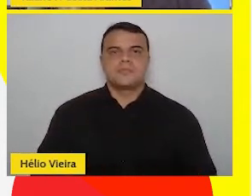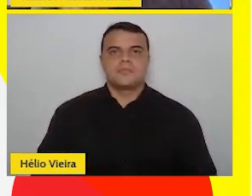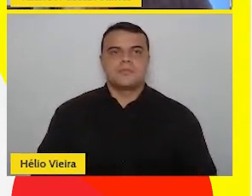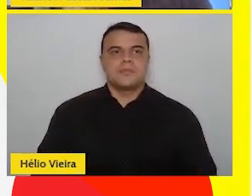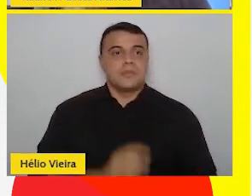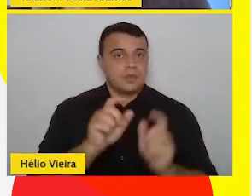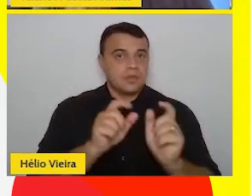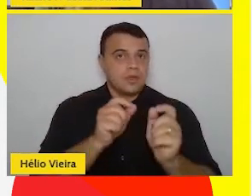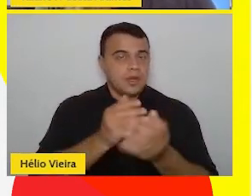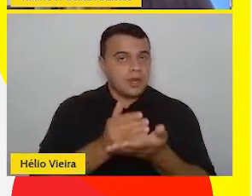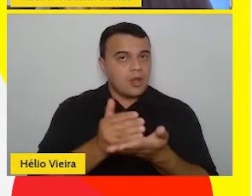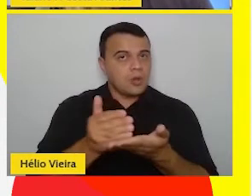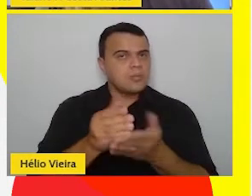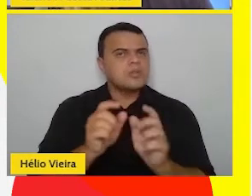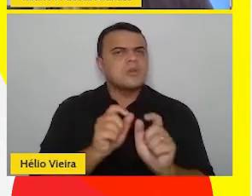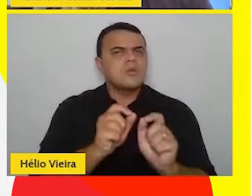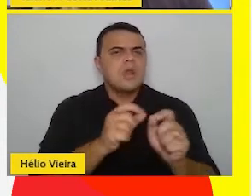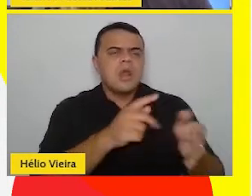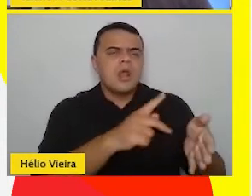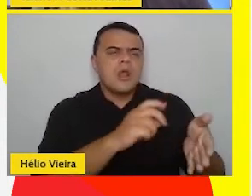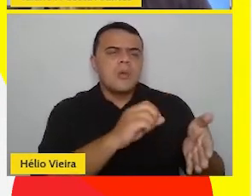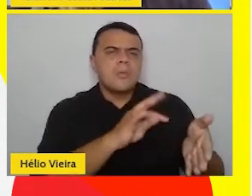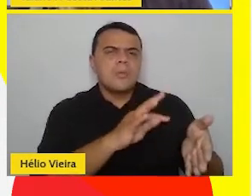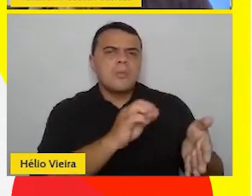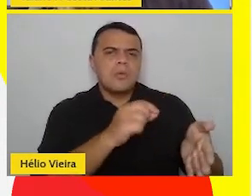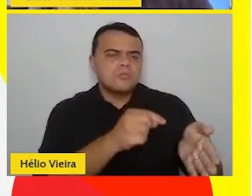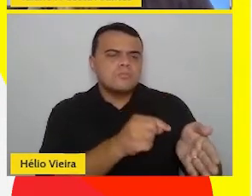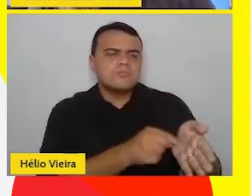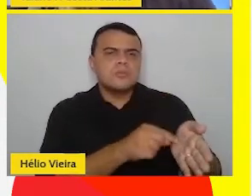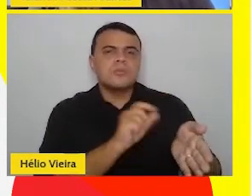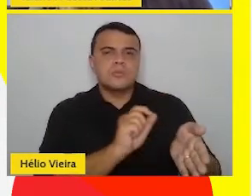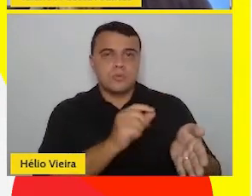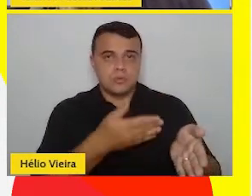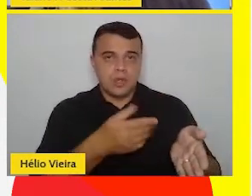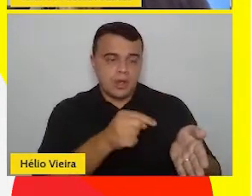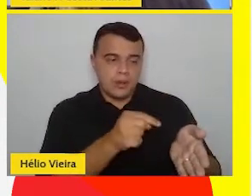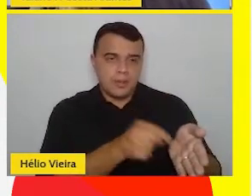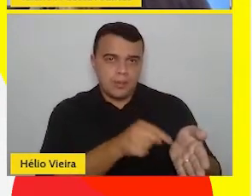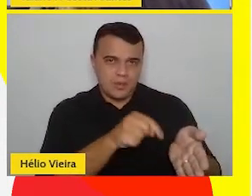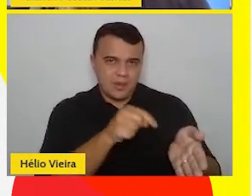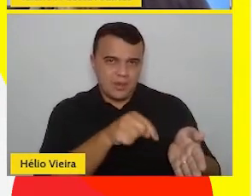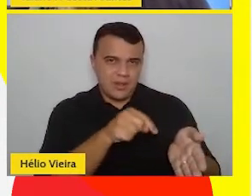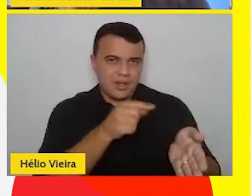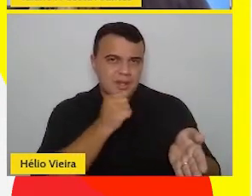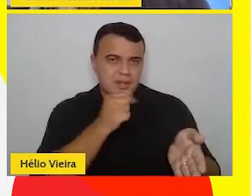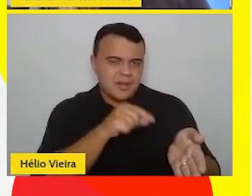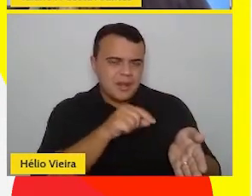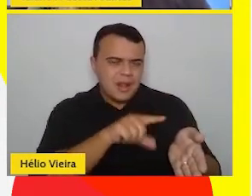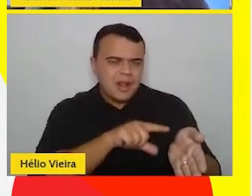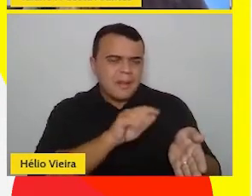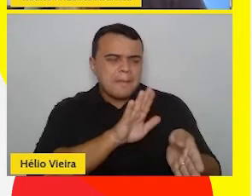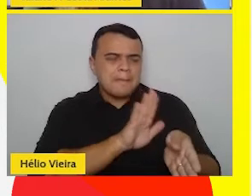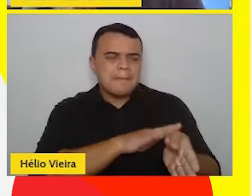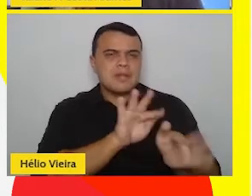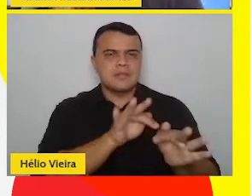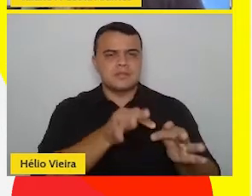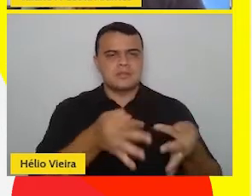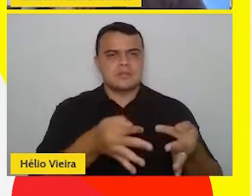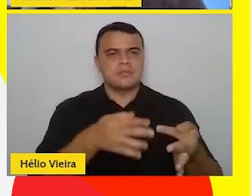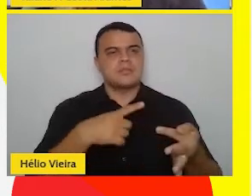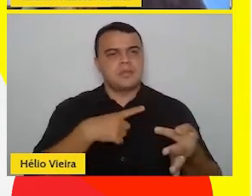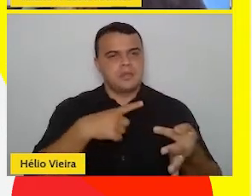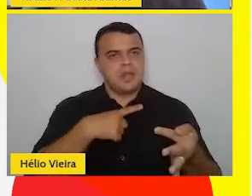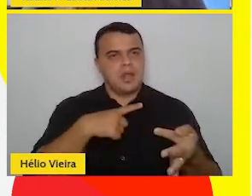E para começar, o que é um ponto? O ponto é o elemento mais simples que se tem